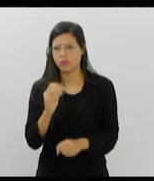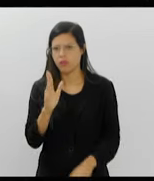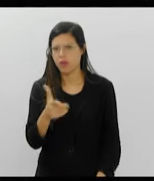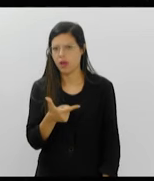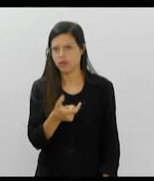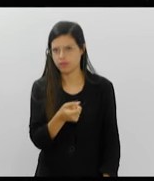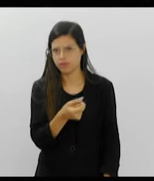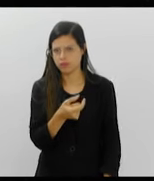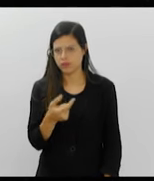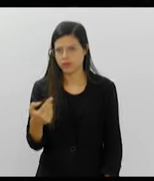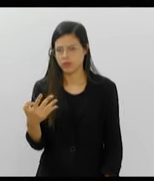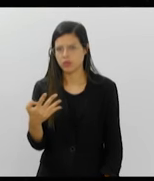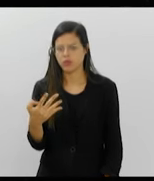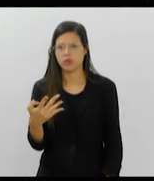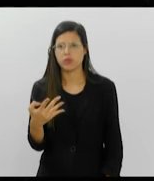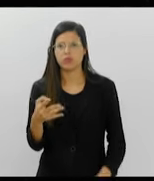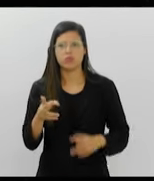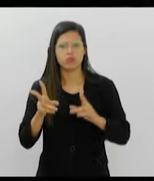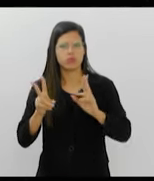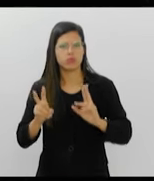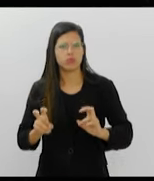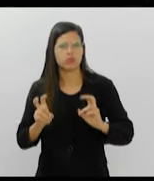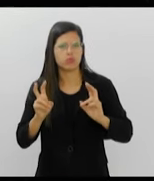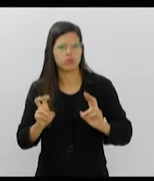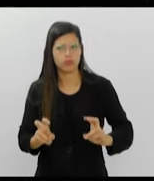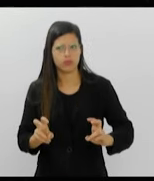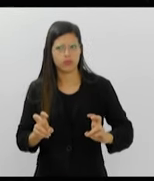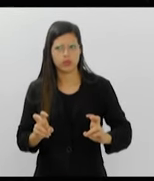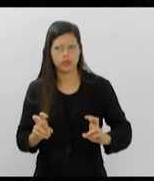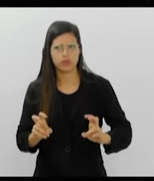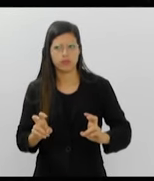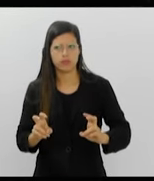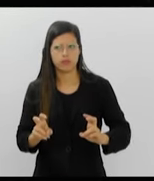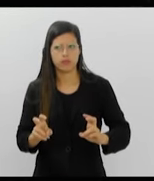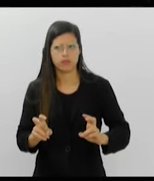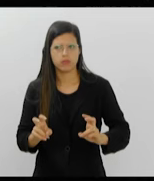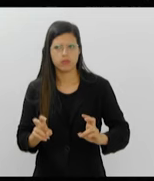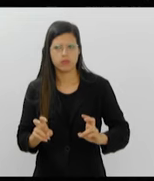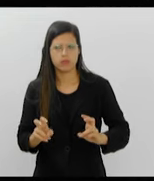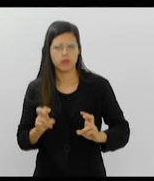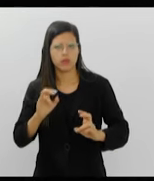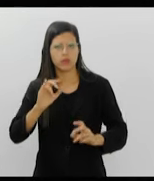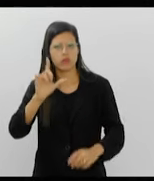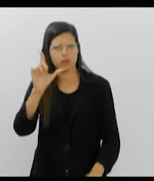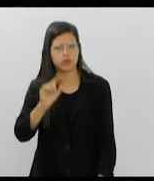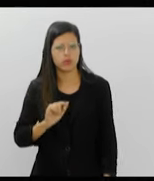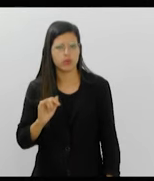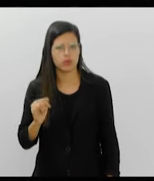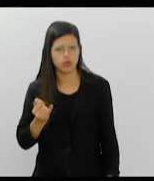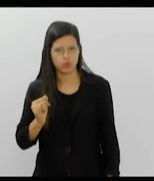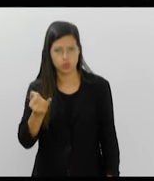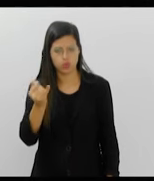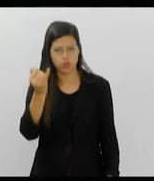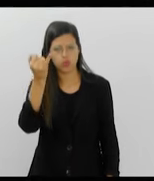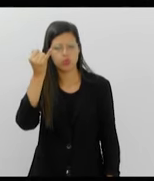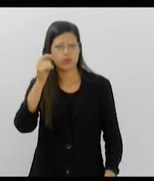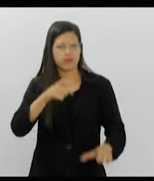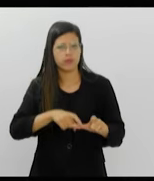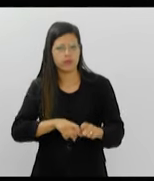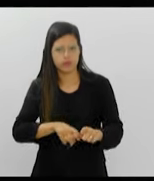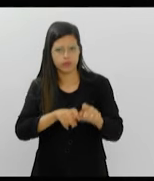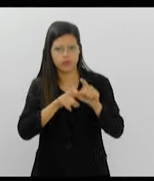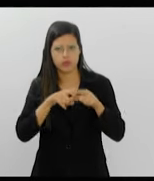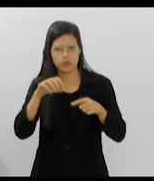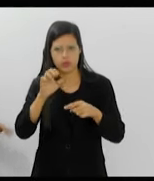2024, que diz respeito à redução dos juros da dívida do Estado com a União.